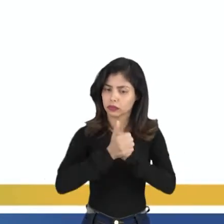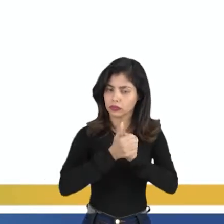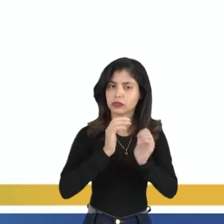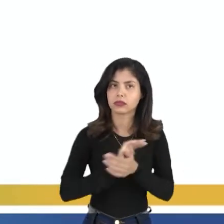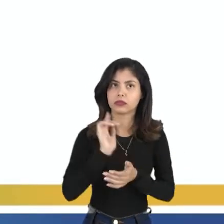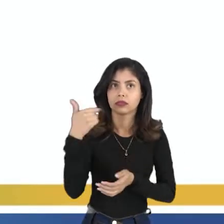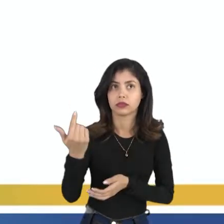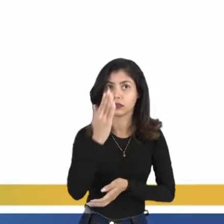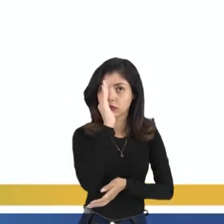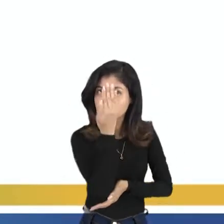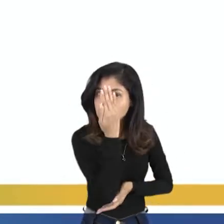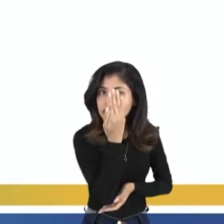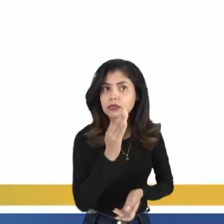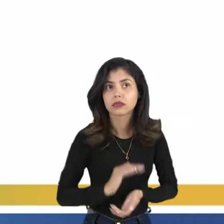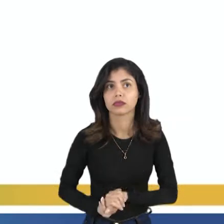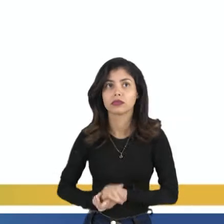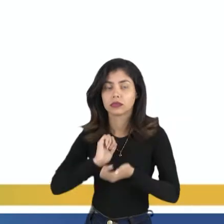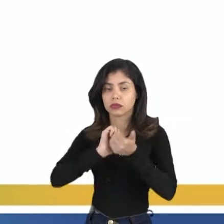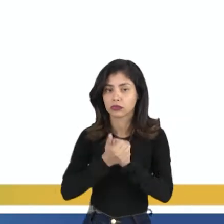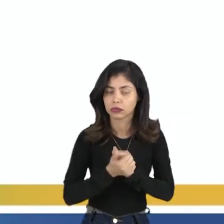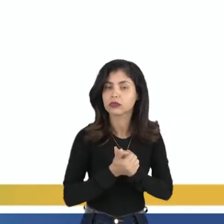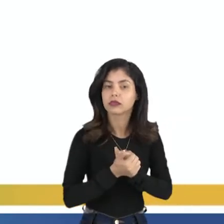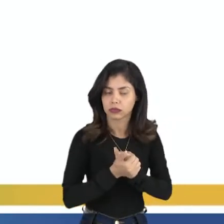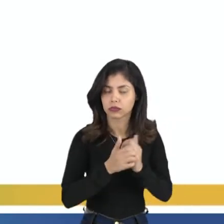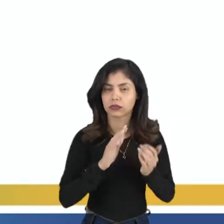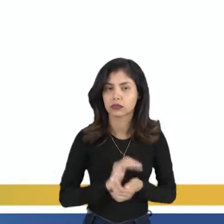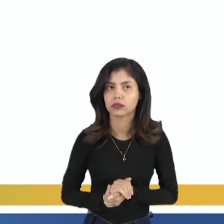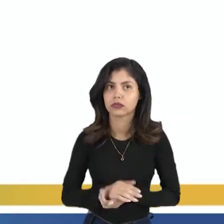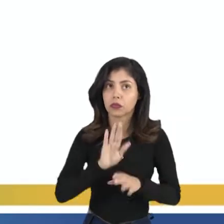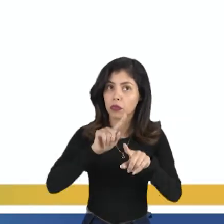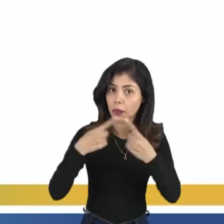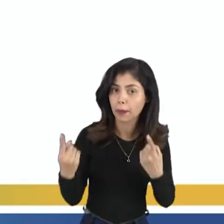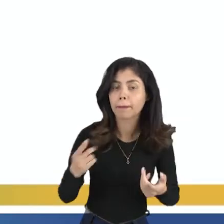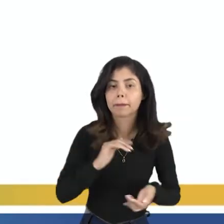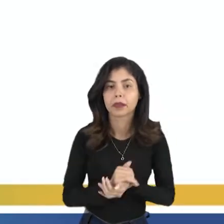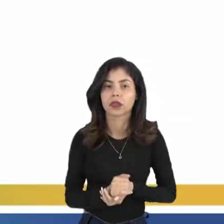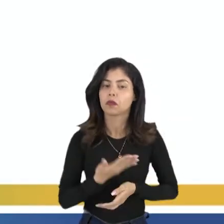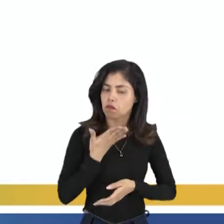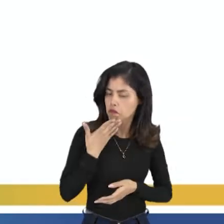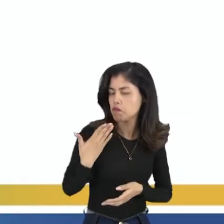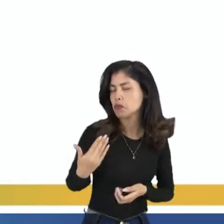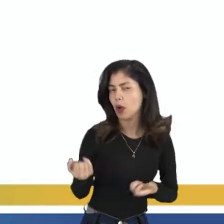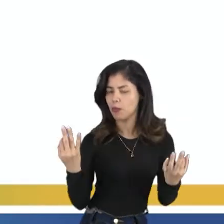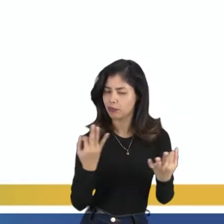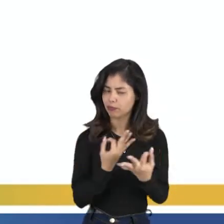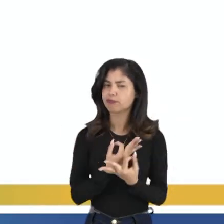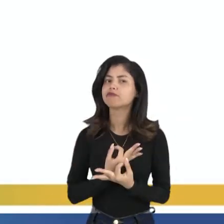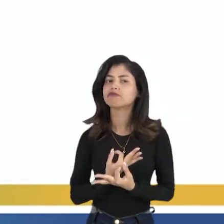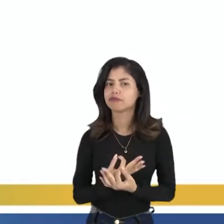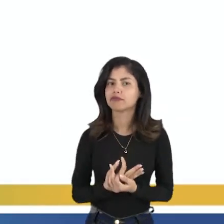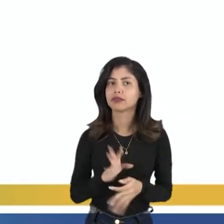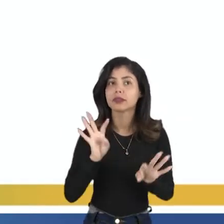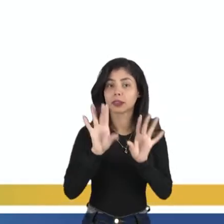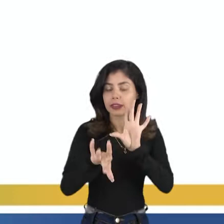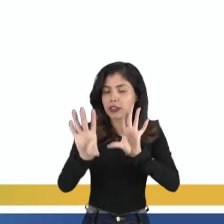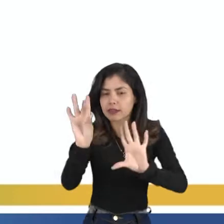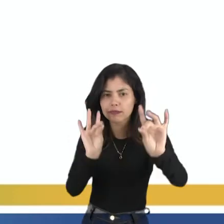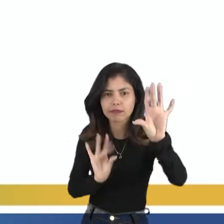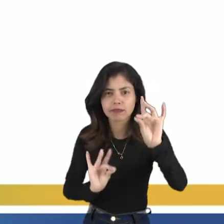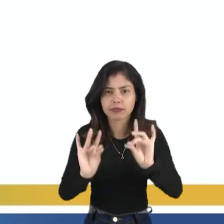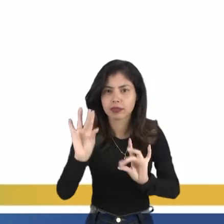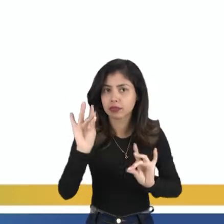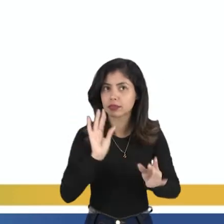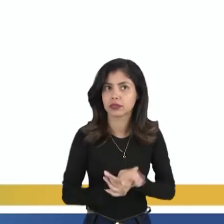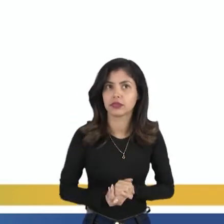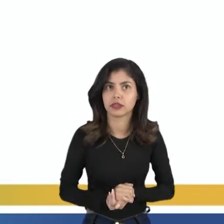esportivos, outro falso cognato, com estilos esportivos, porém muito fashion, né? Tem um toque